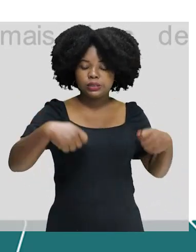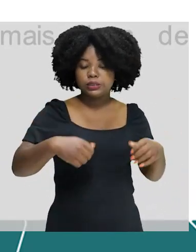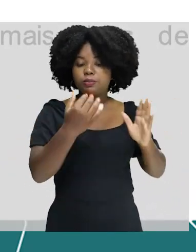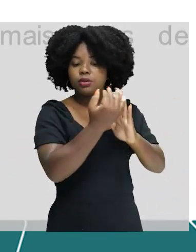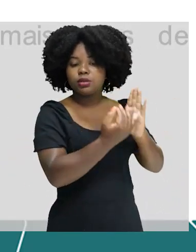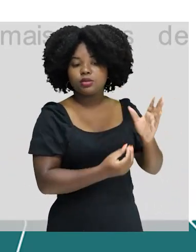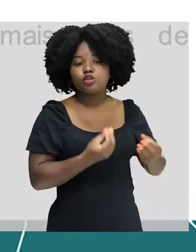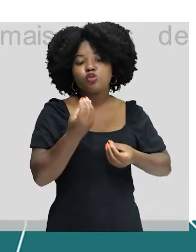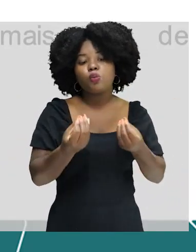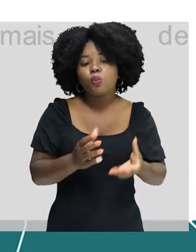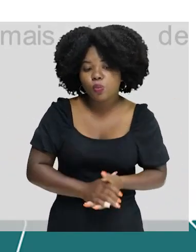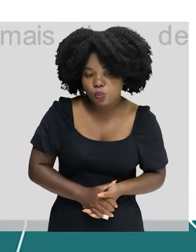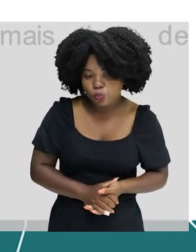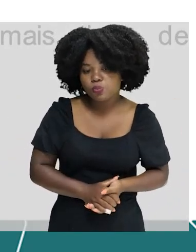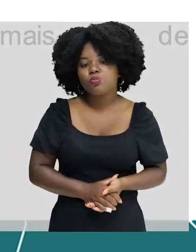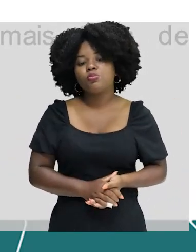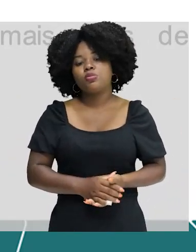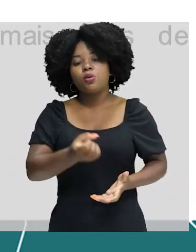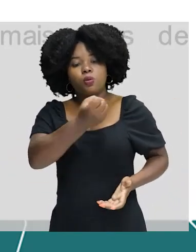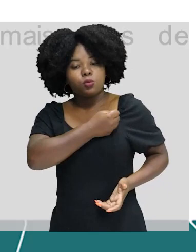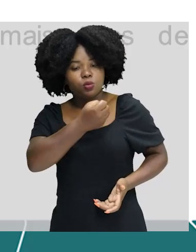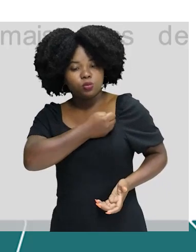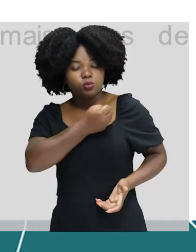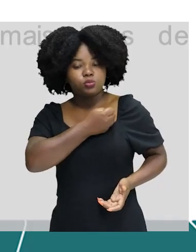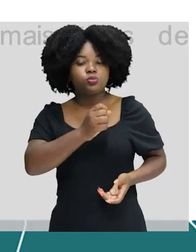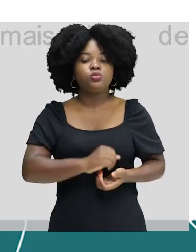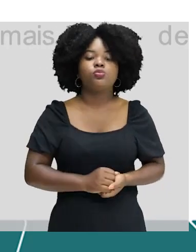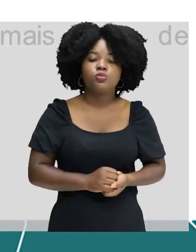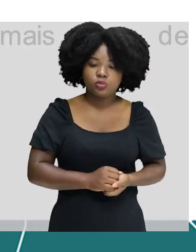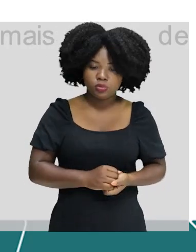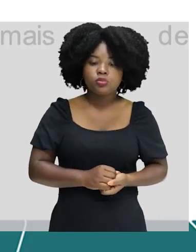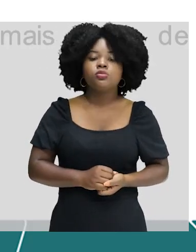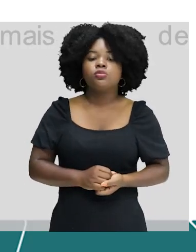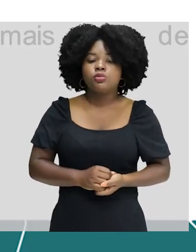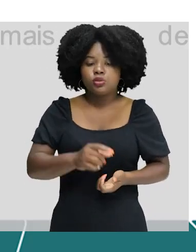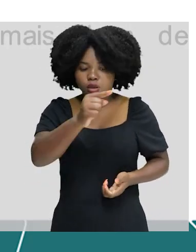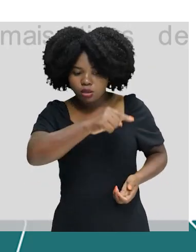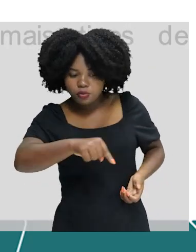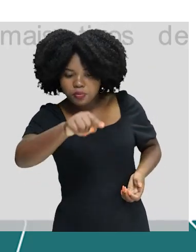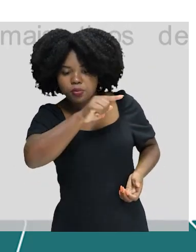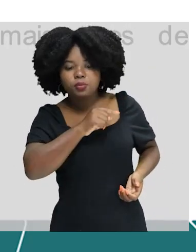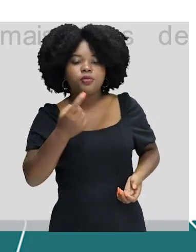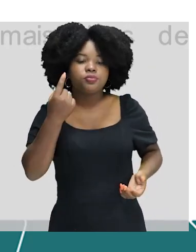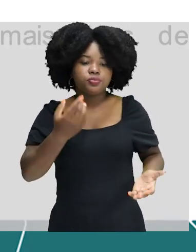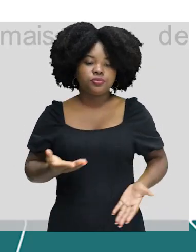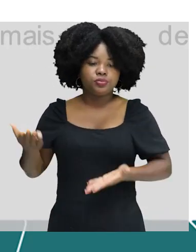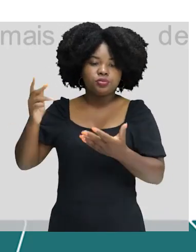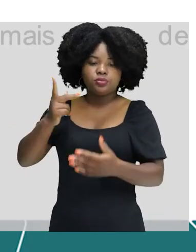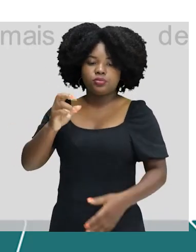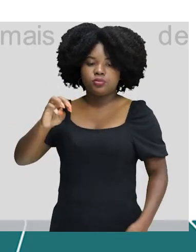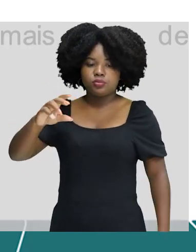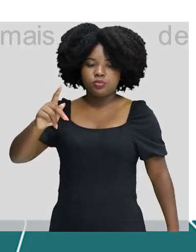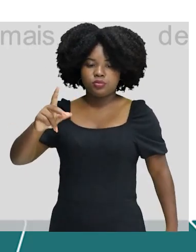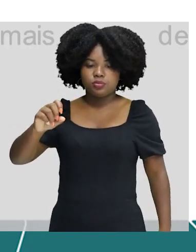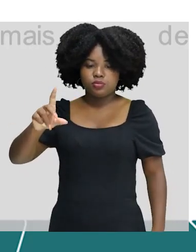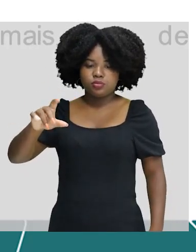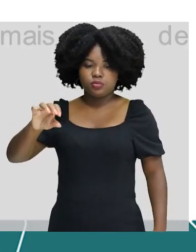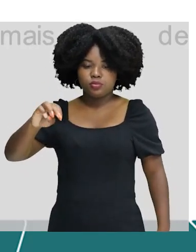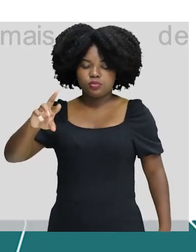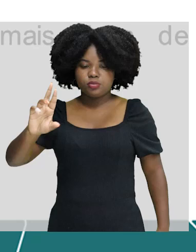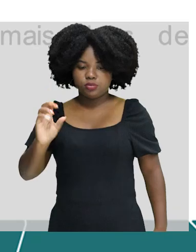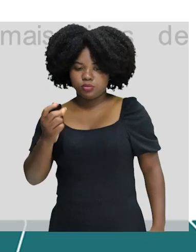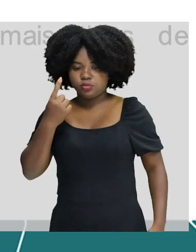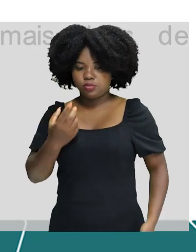classificar de acordo com o número de monômeros. Os homopolímeros é